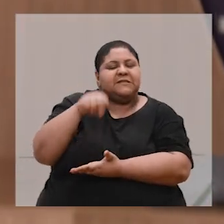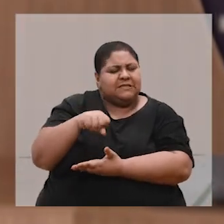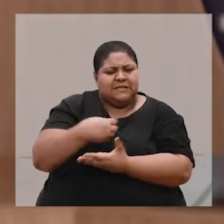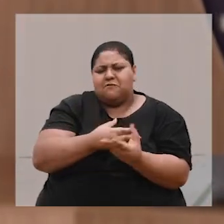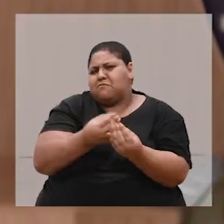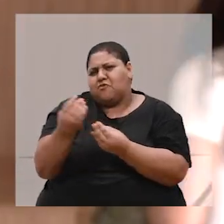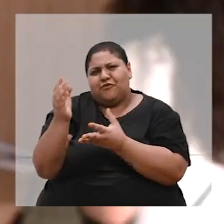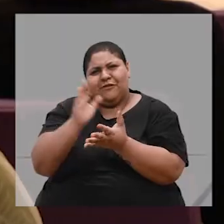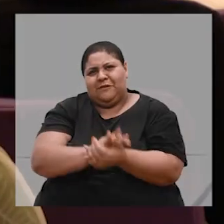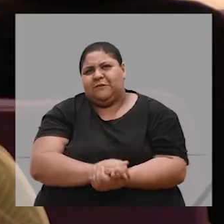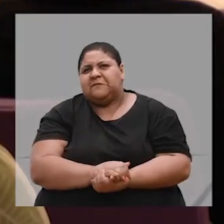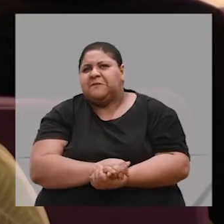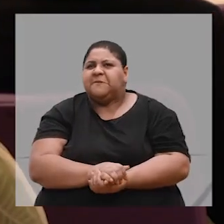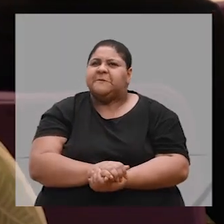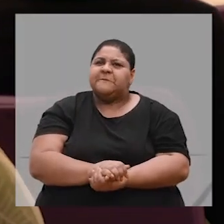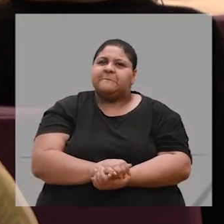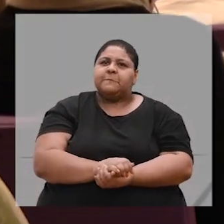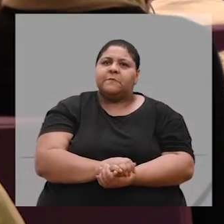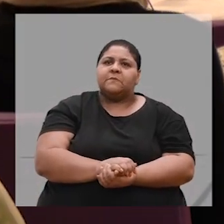Sim, bastante.